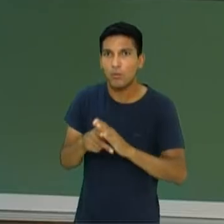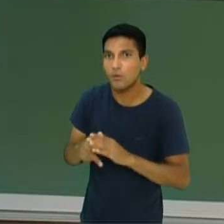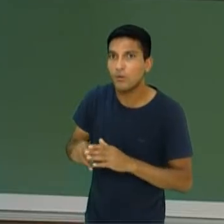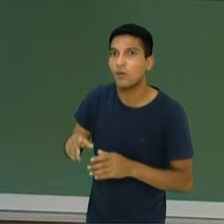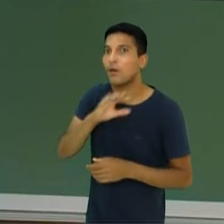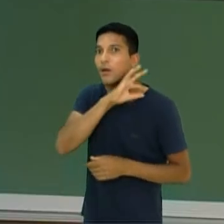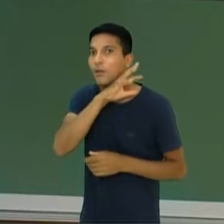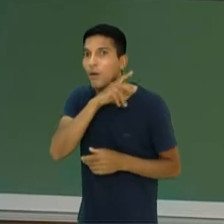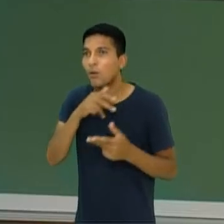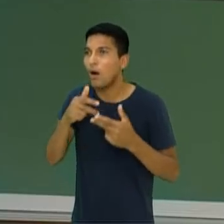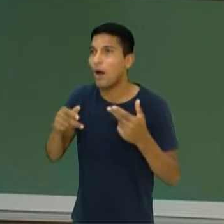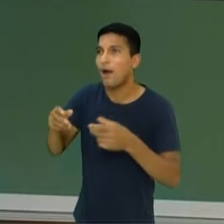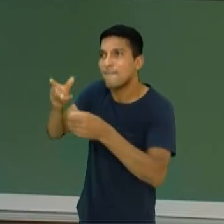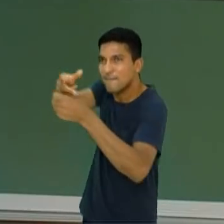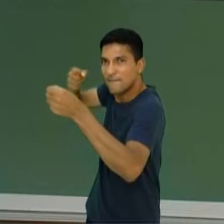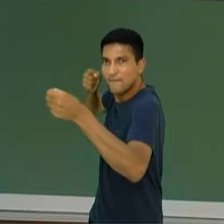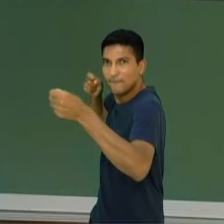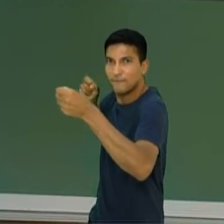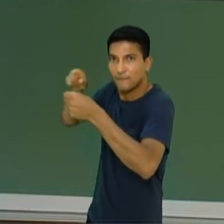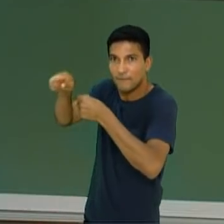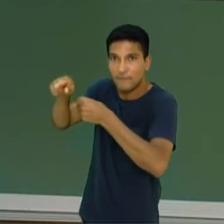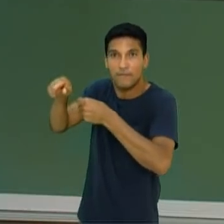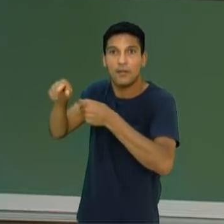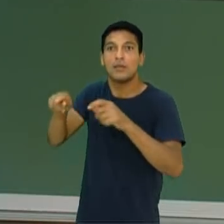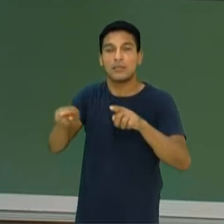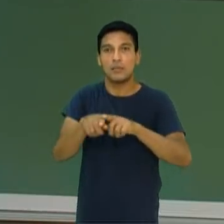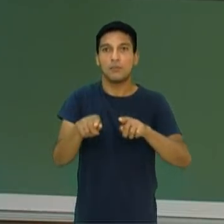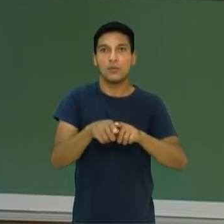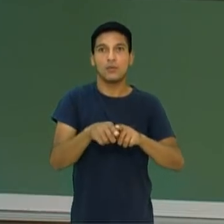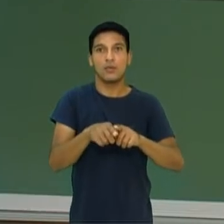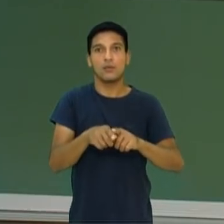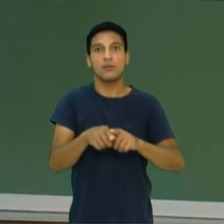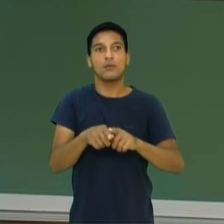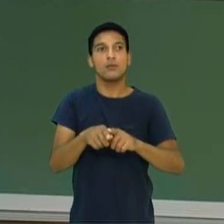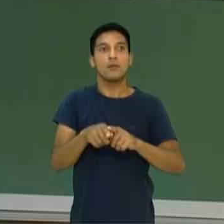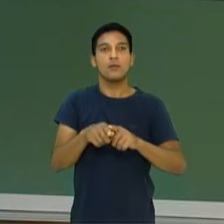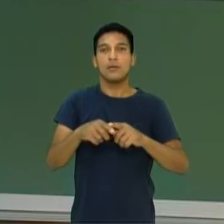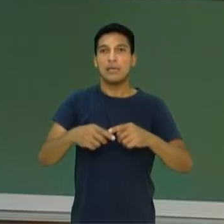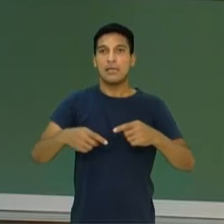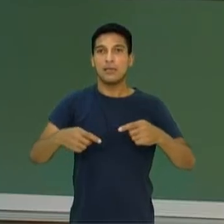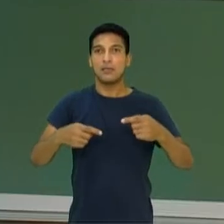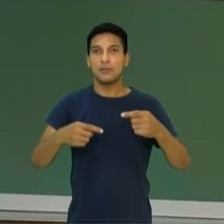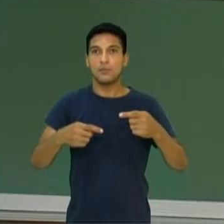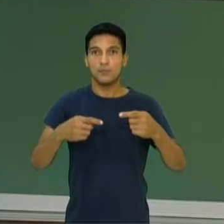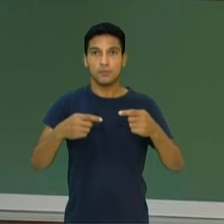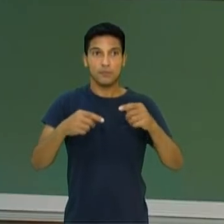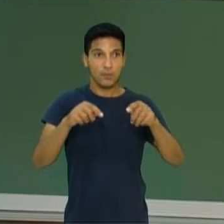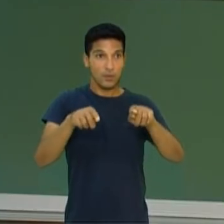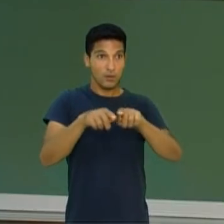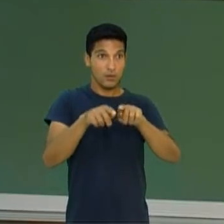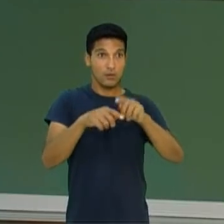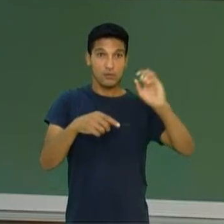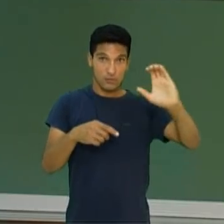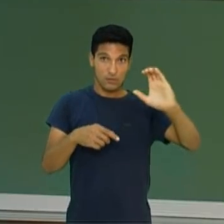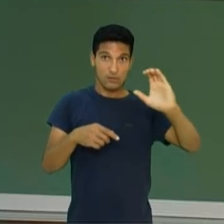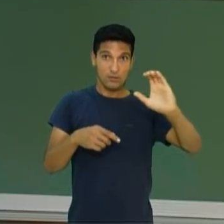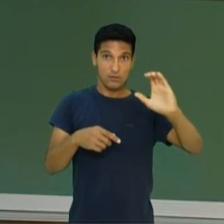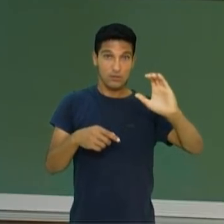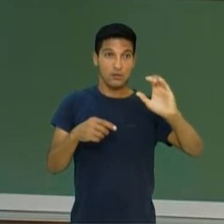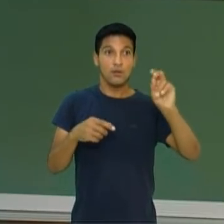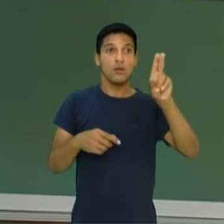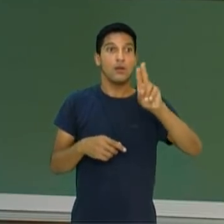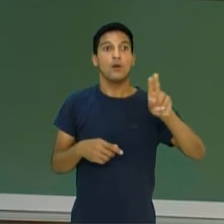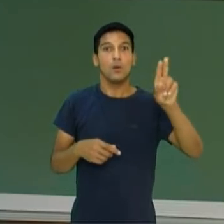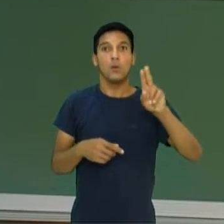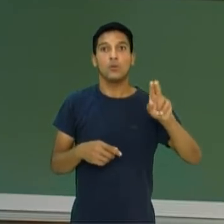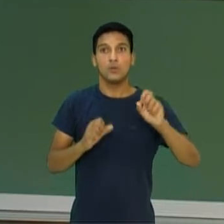nas guerras. Alternativa C, era usado como arma de defesa pessoal apenas, né? Não nas